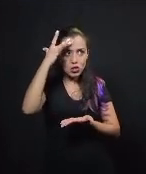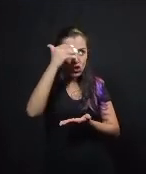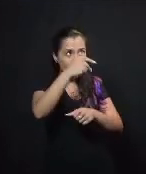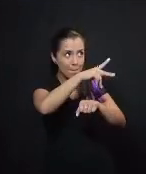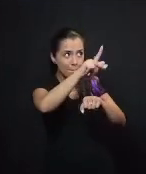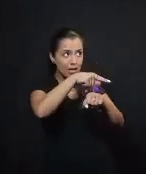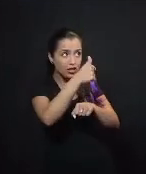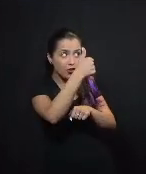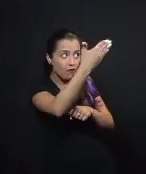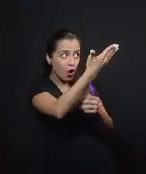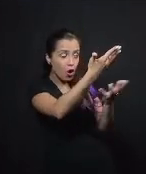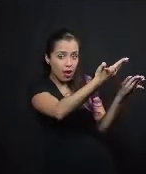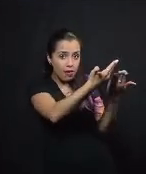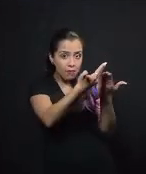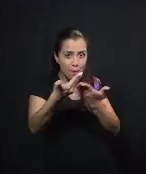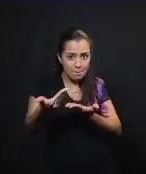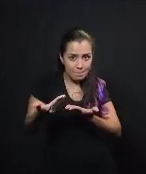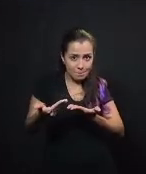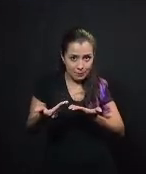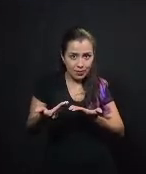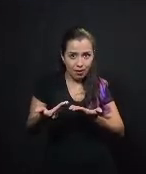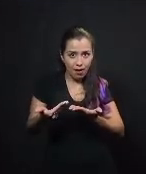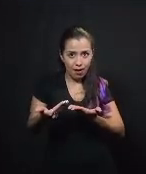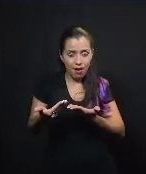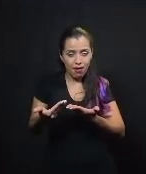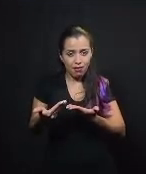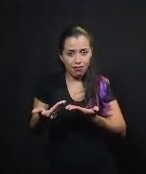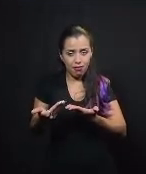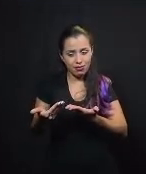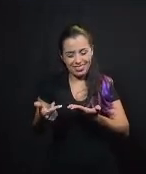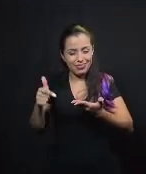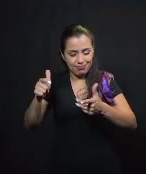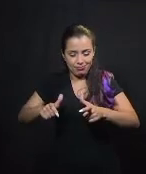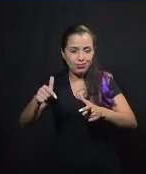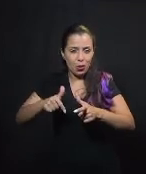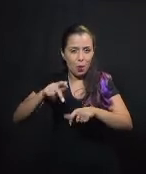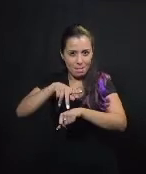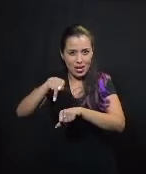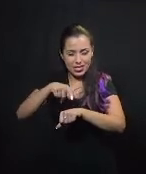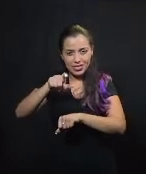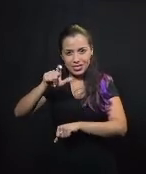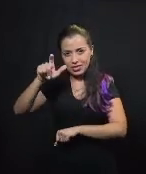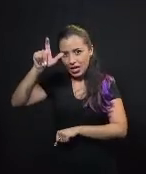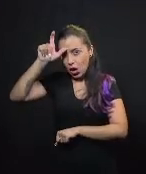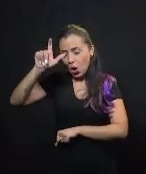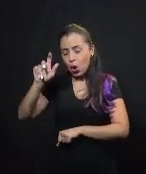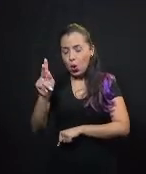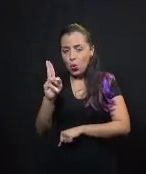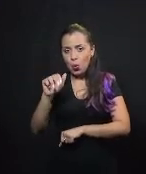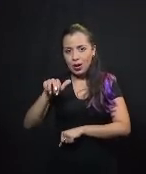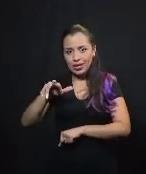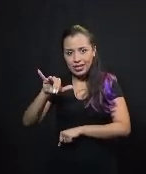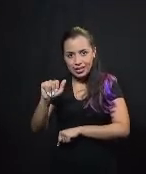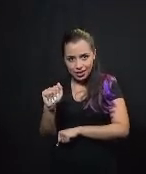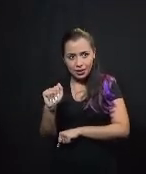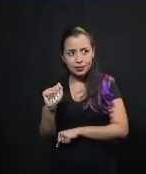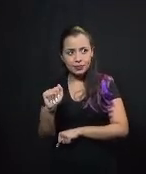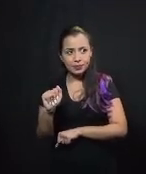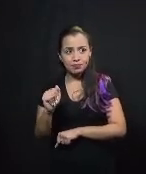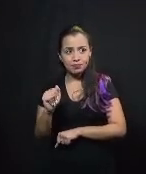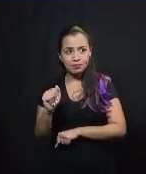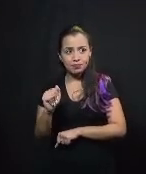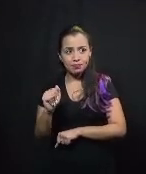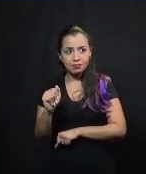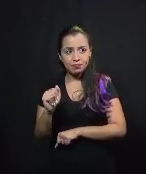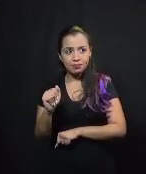altura em que ele desencadeou essa campanha, a presença era muito baixa, de 1 a 3%